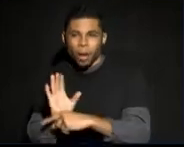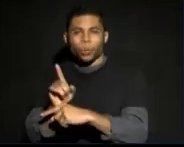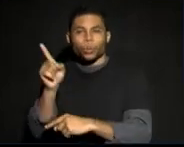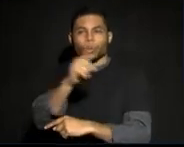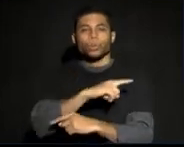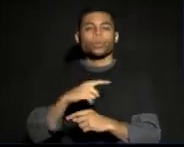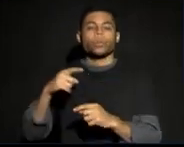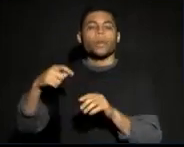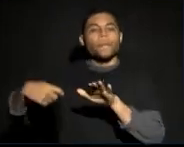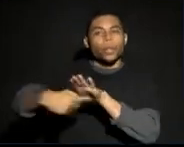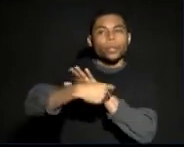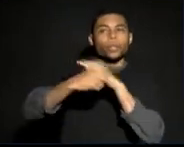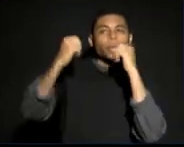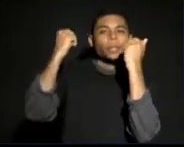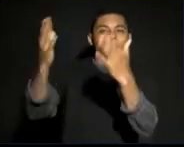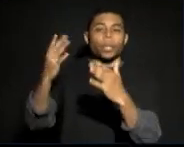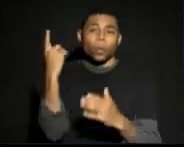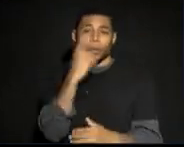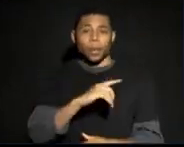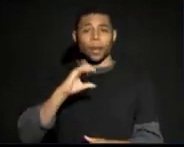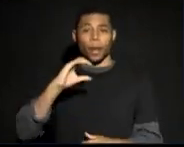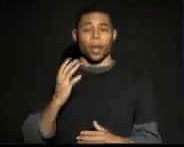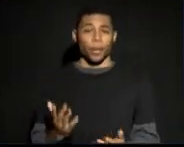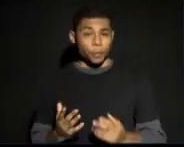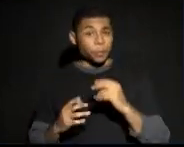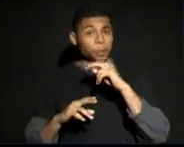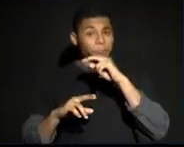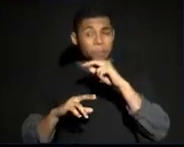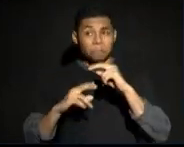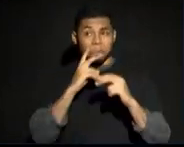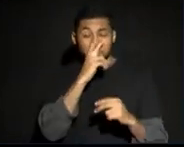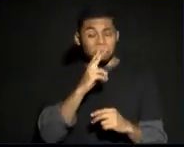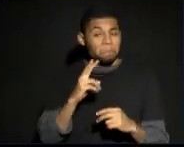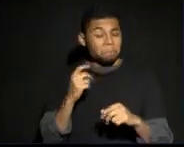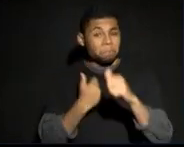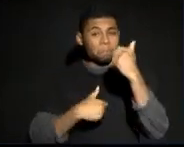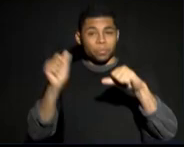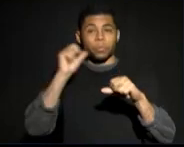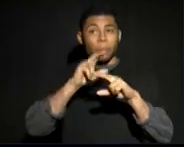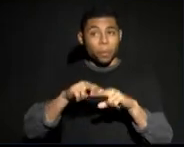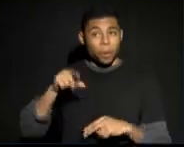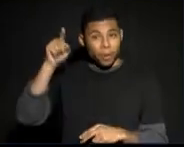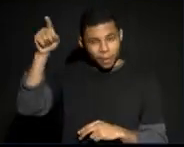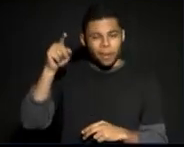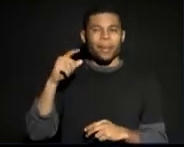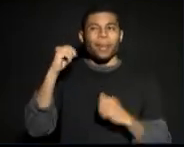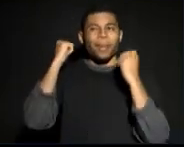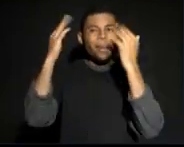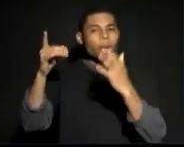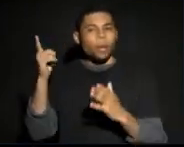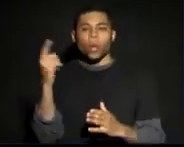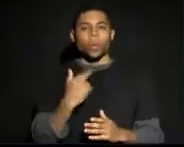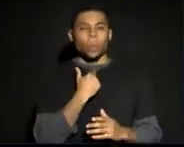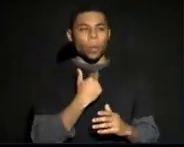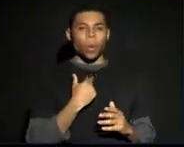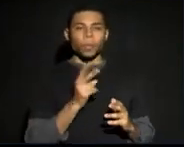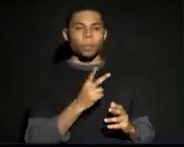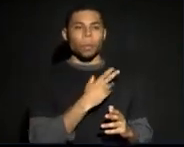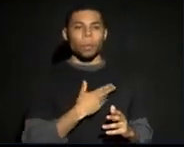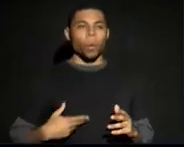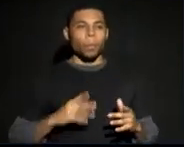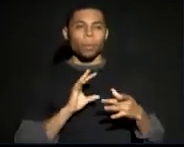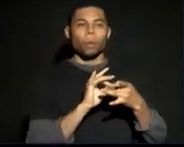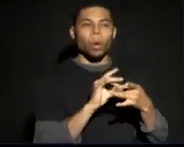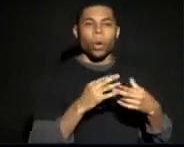o investidor estrangeiro no crédito e isso é totalmente transformacional porque o gringo apresenta no título público ele era isento no é